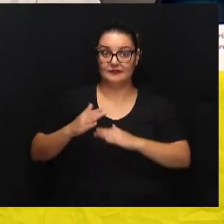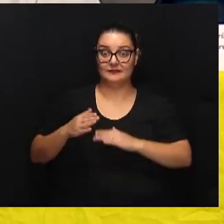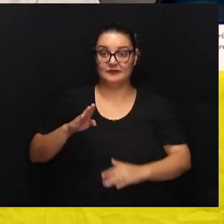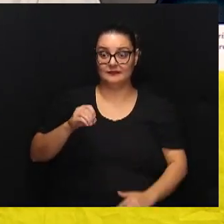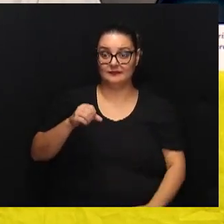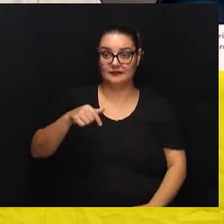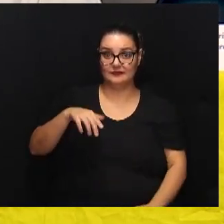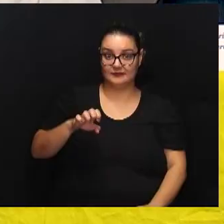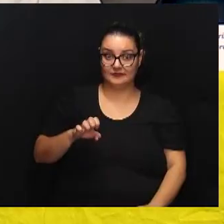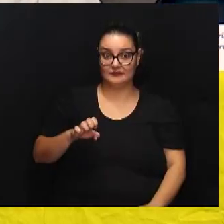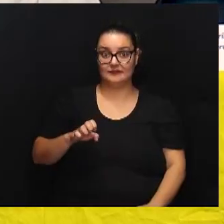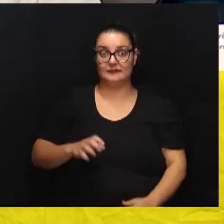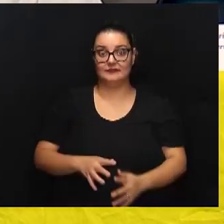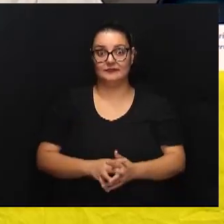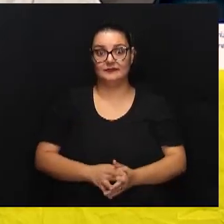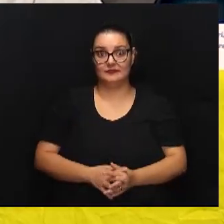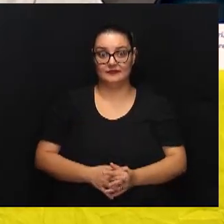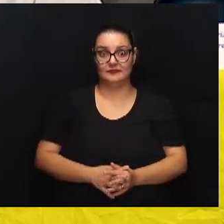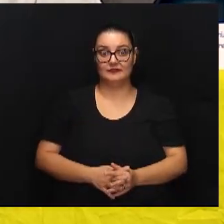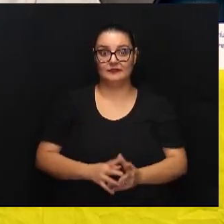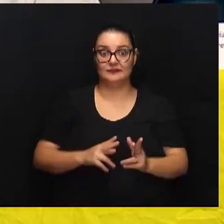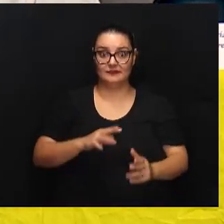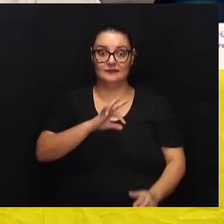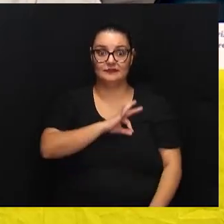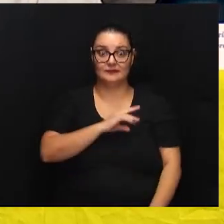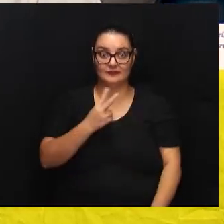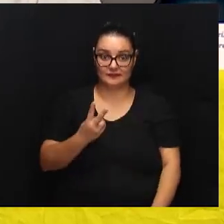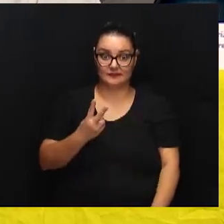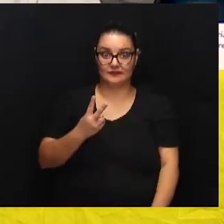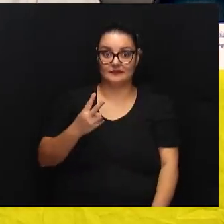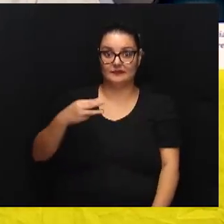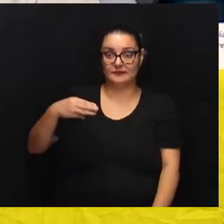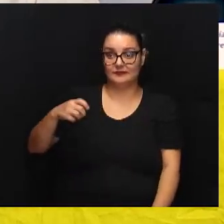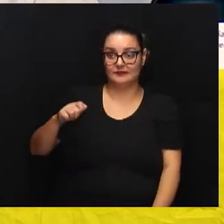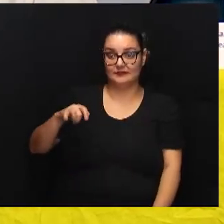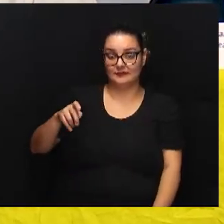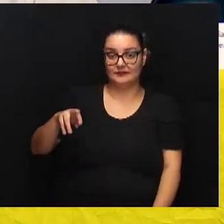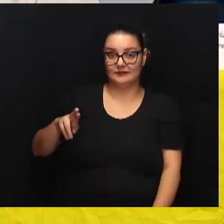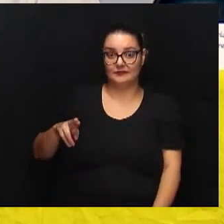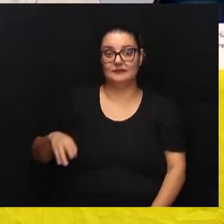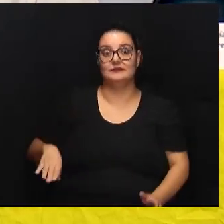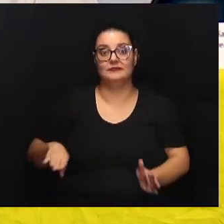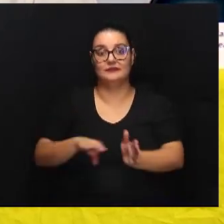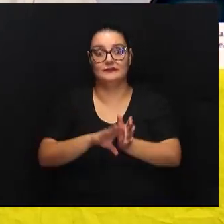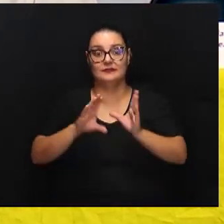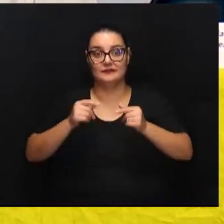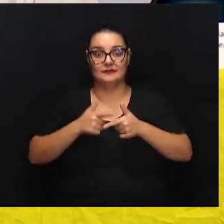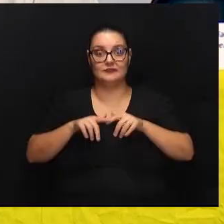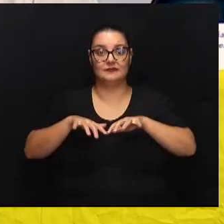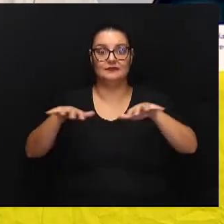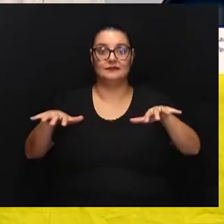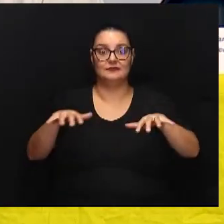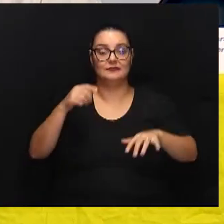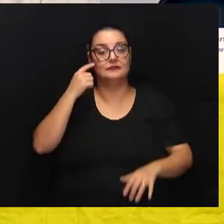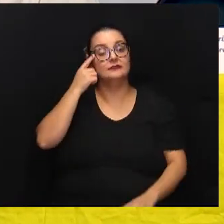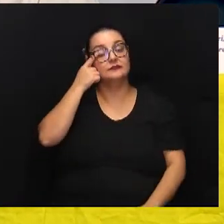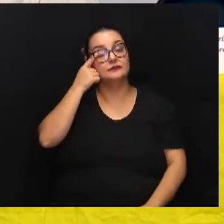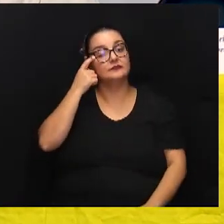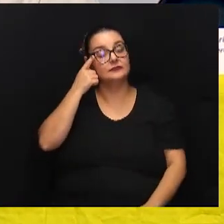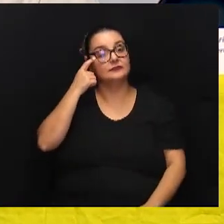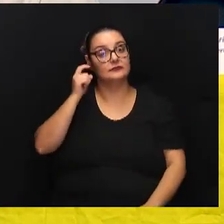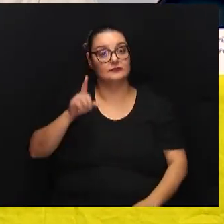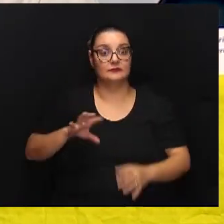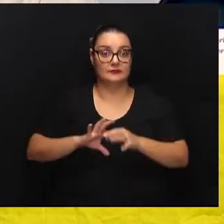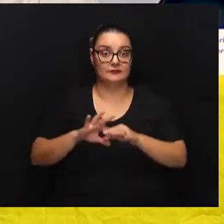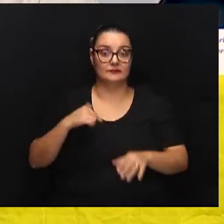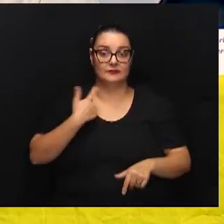pela Associação de Bairro do Bosque, quanto 2 policiais majors que chegavam à noite, se dividiam